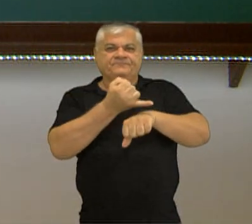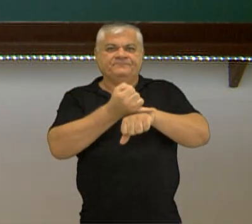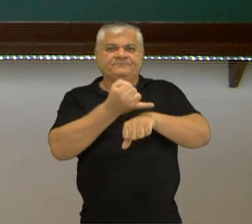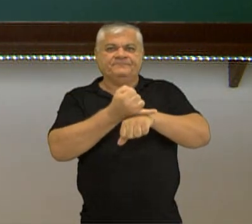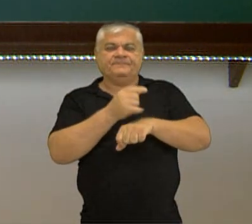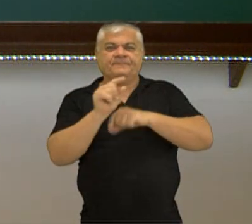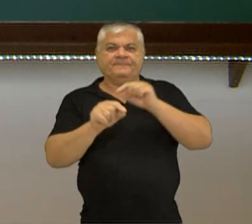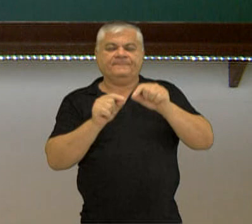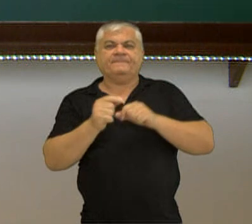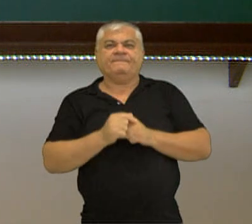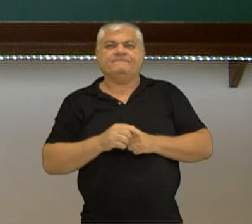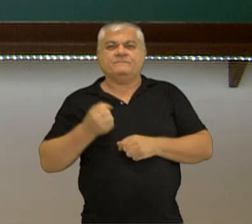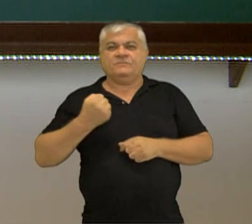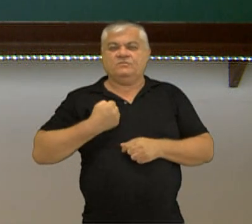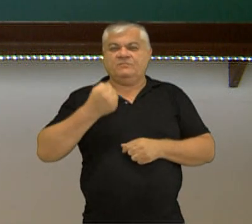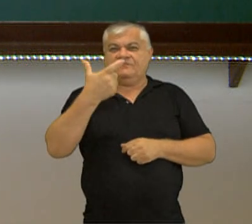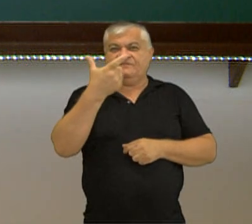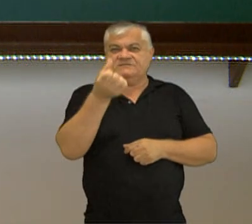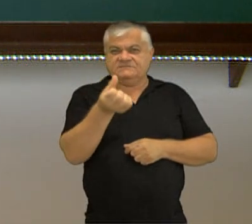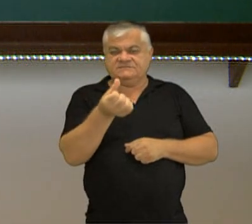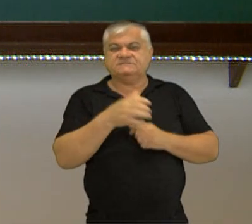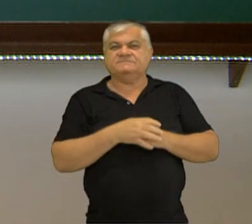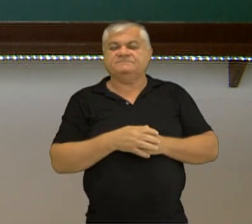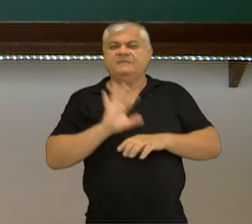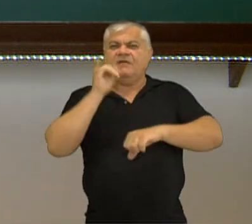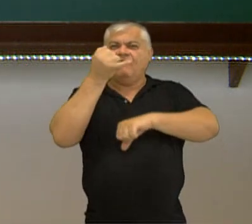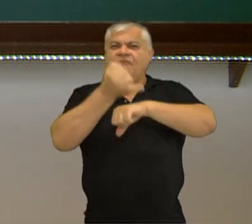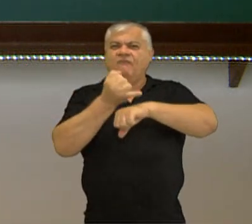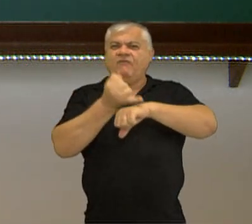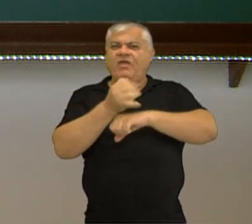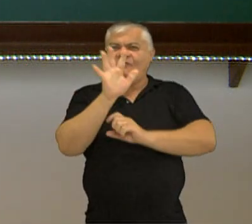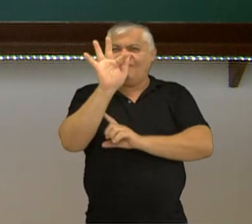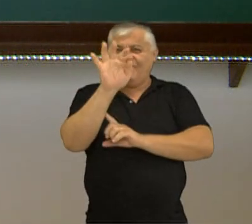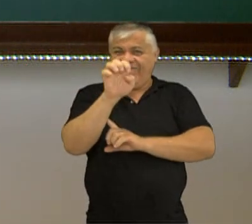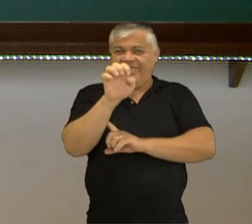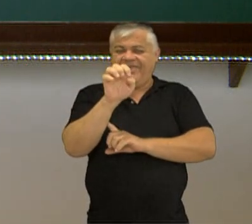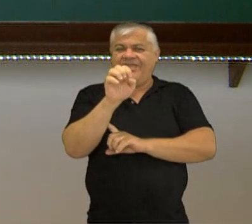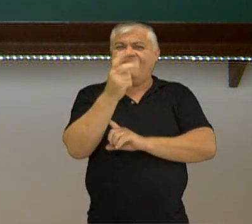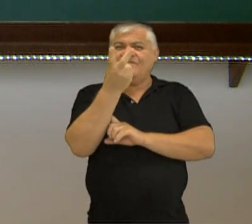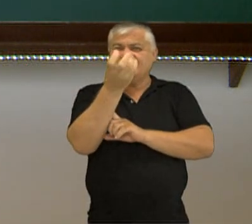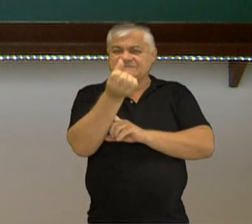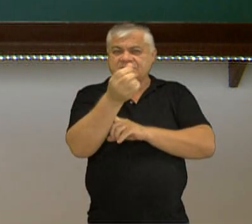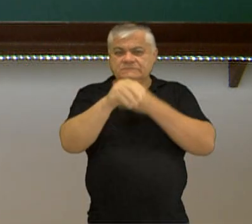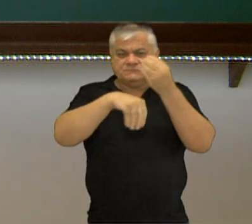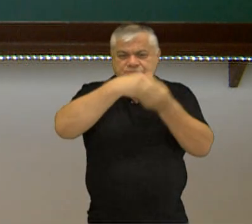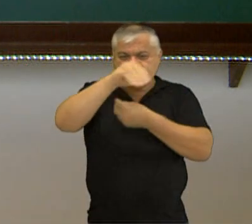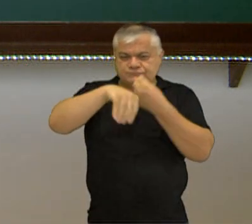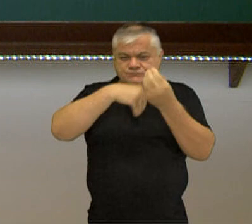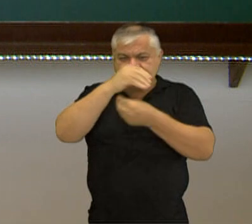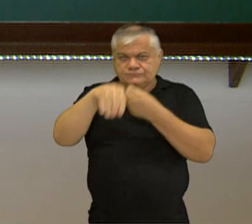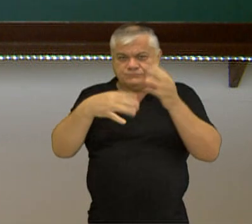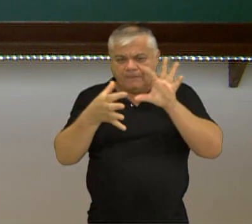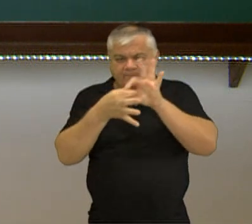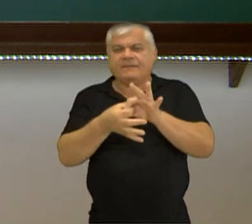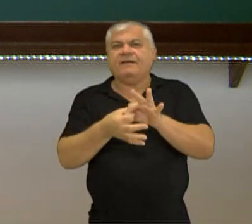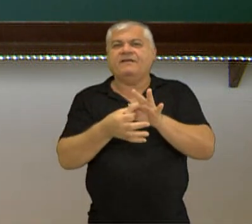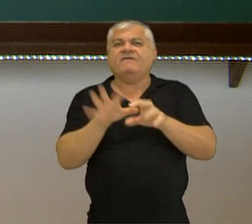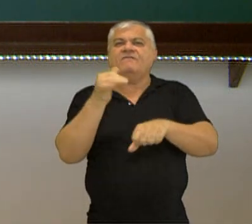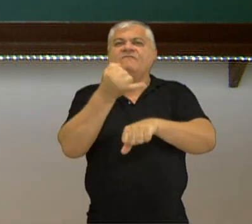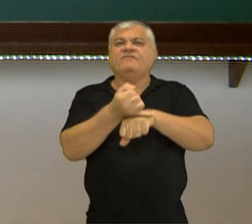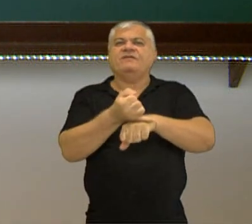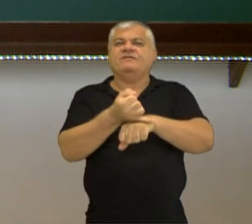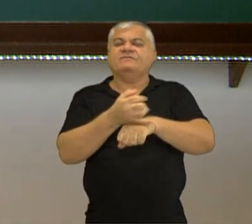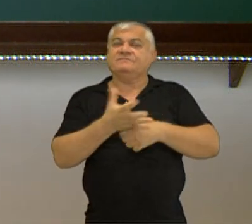ó, número atômico 26. Os átomos de ferro se reúnem para formar o ferro,